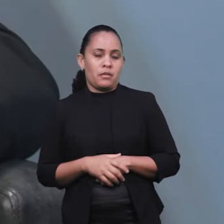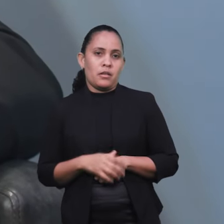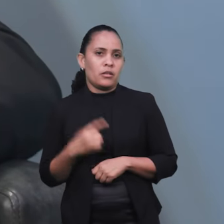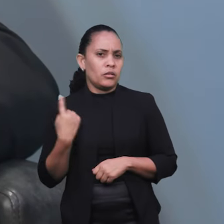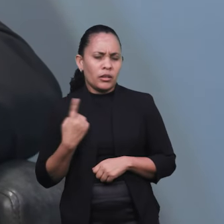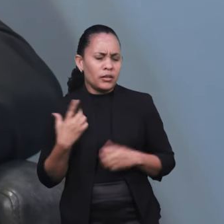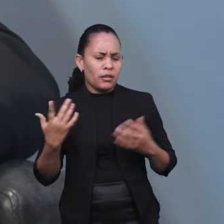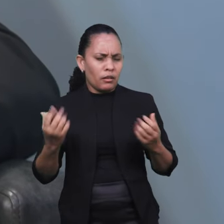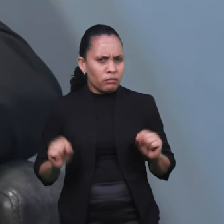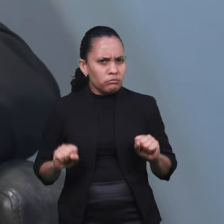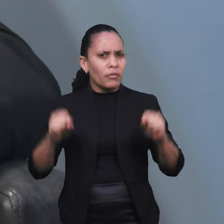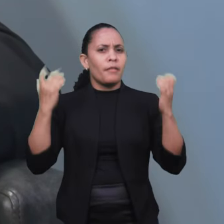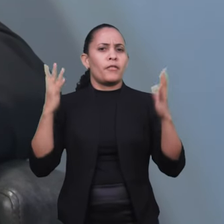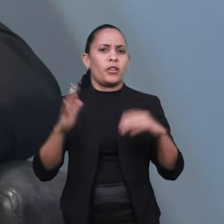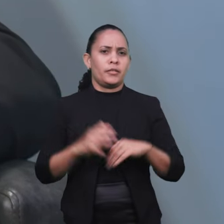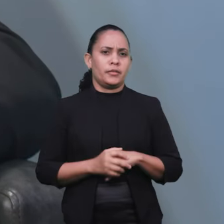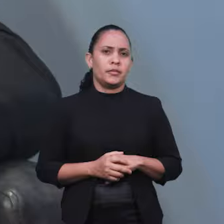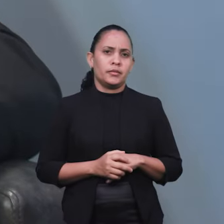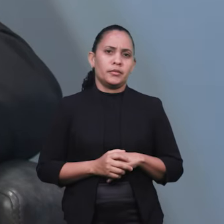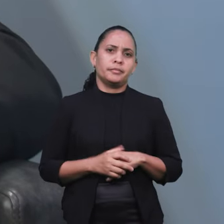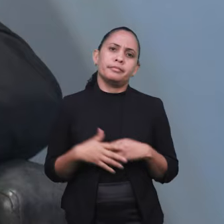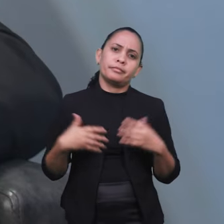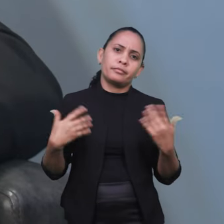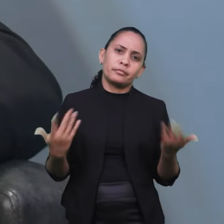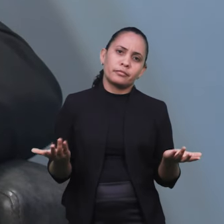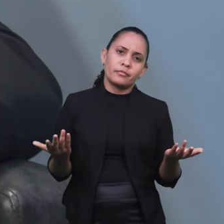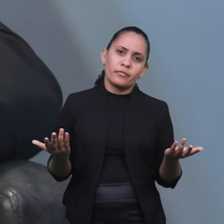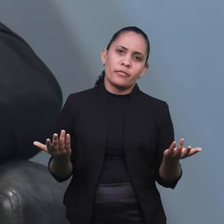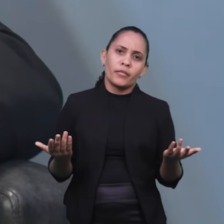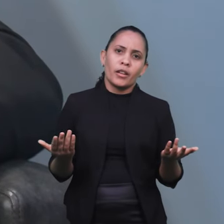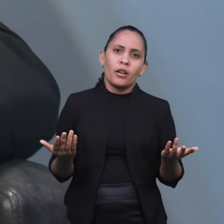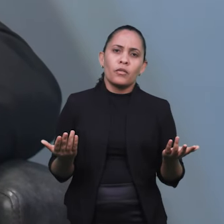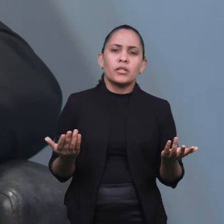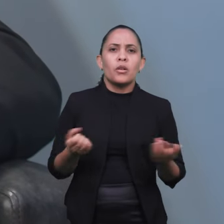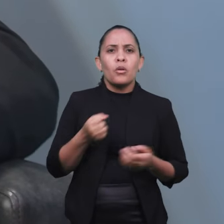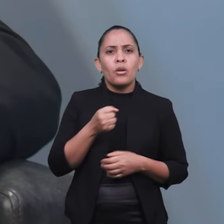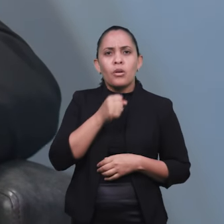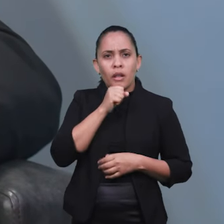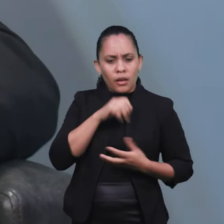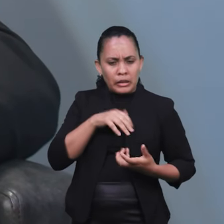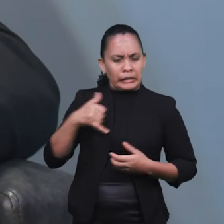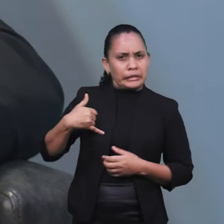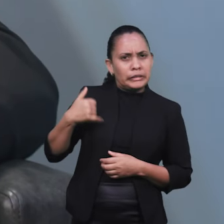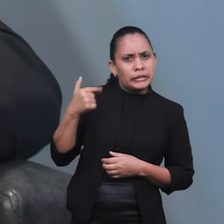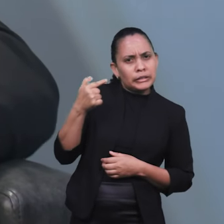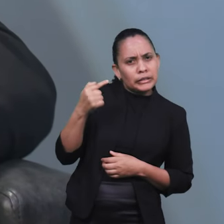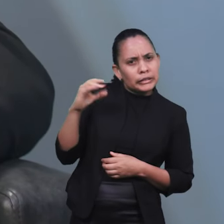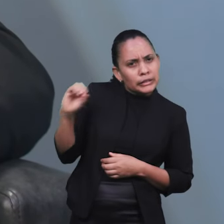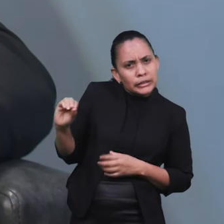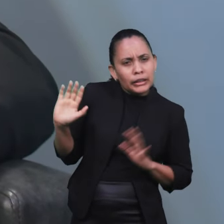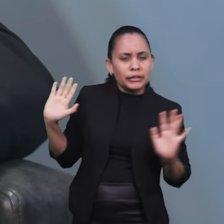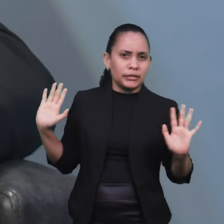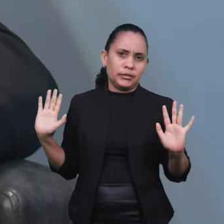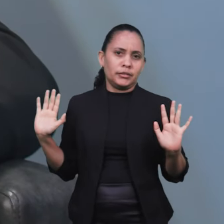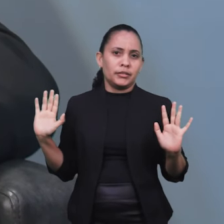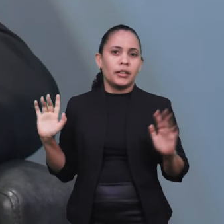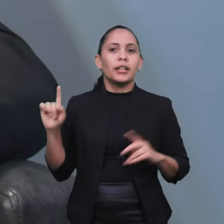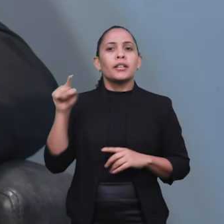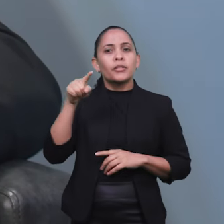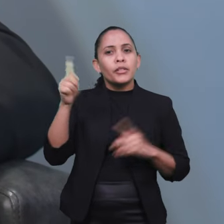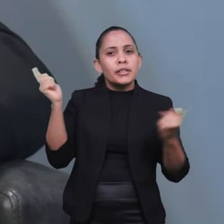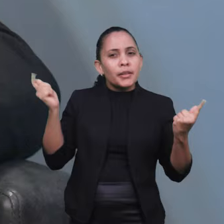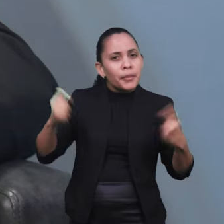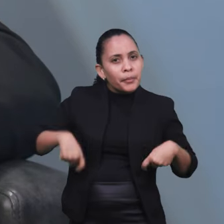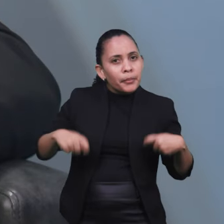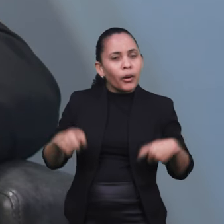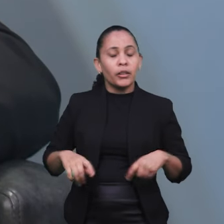ser o soldado mais forte, né? Pode não ser um dos anciãos, como Moisés teve 70, nós vamos entrar nisso depois. Você